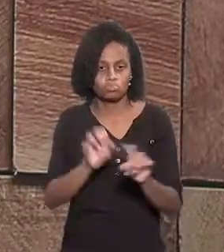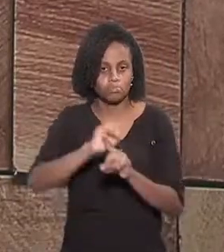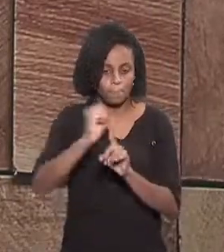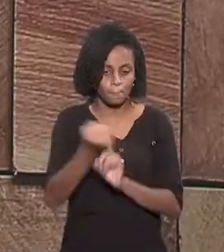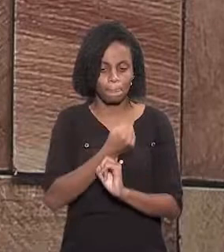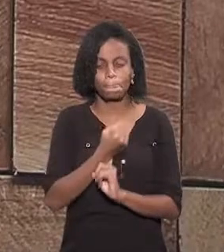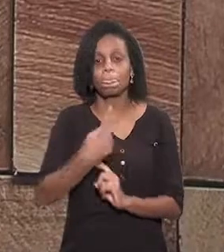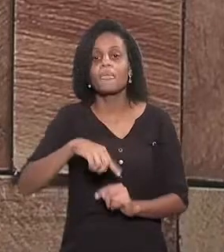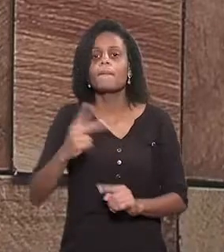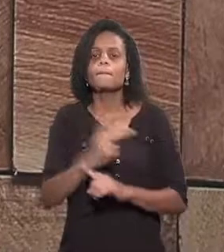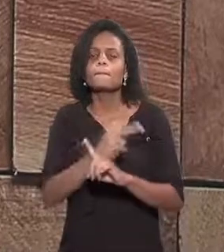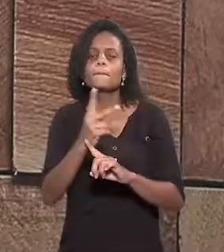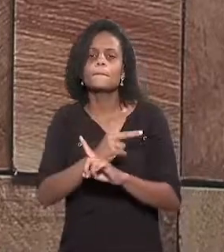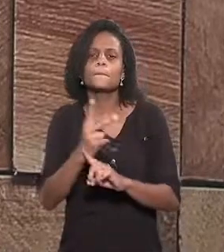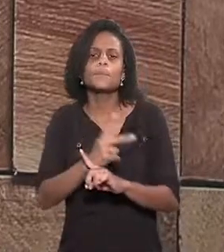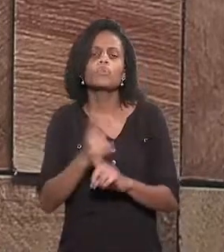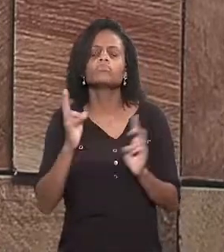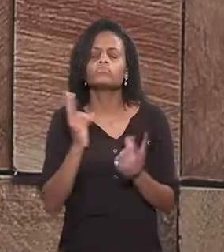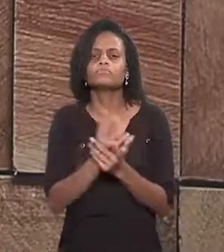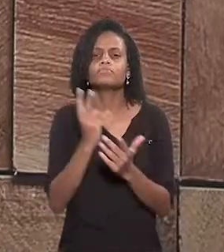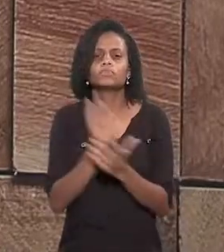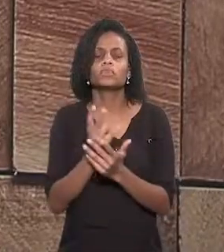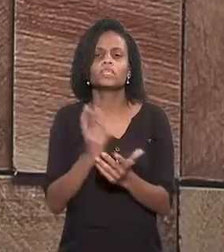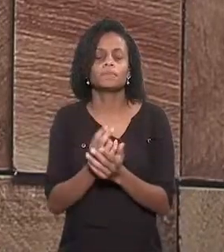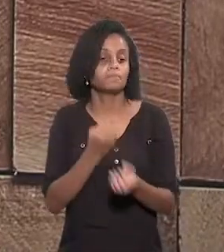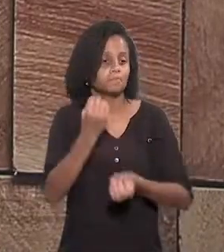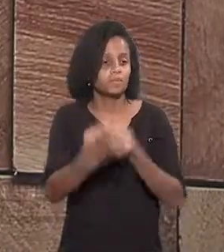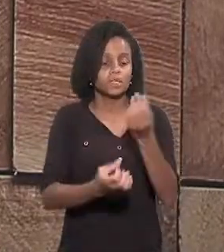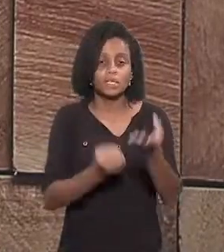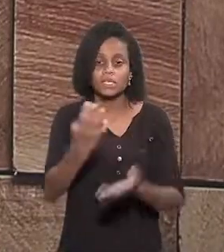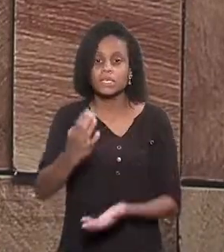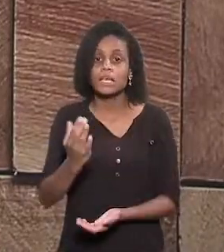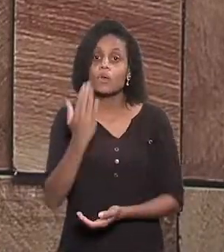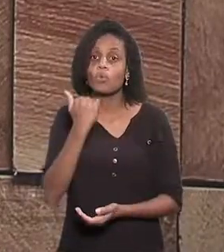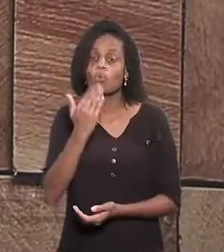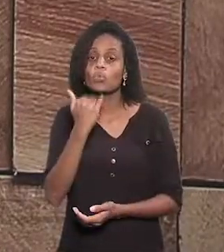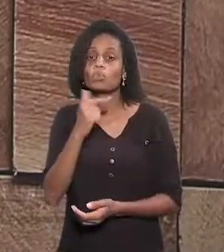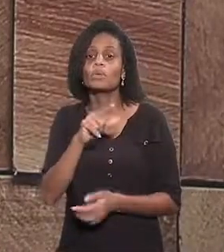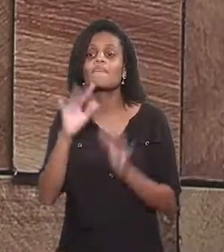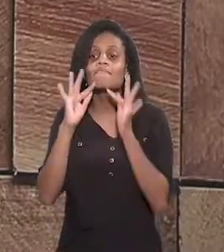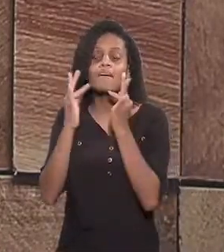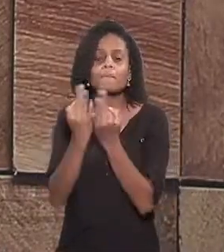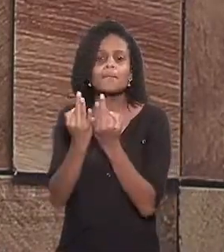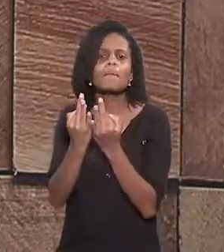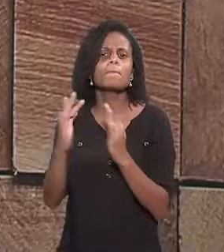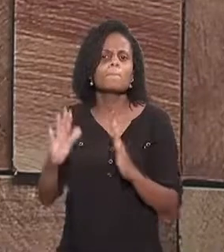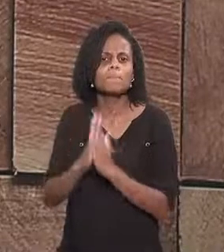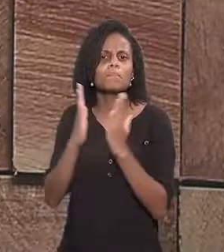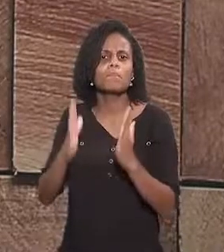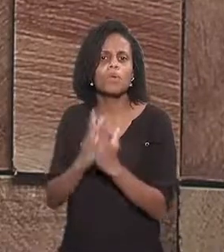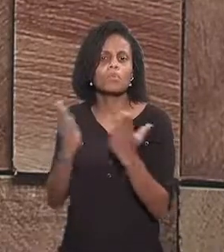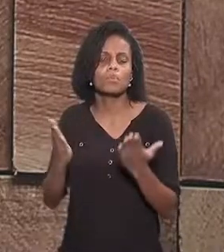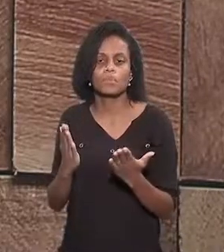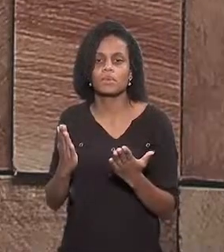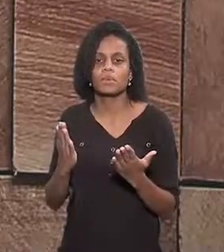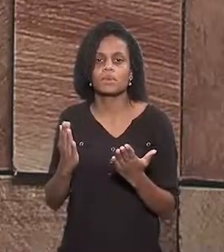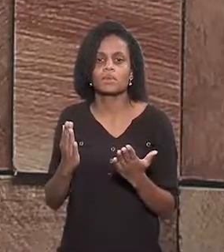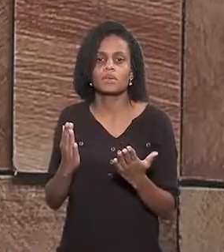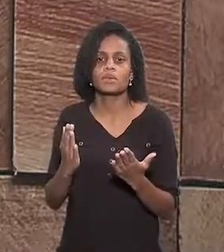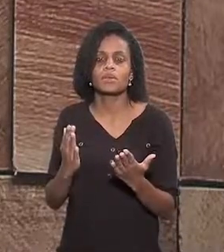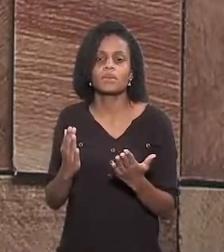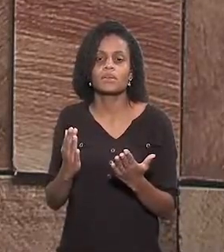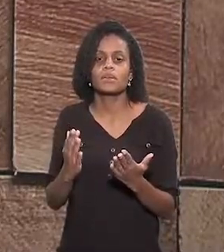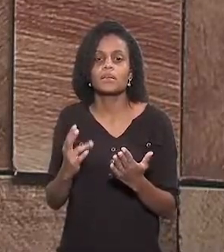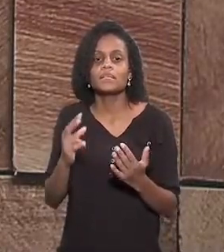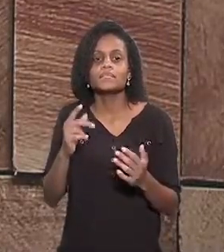social. A gente procura sempre, né, entregar esses alimentos para as famílias mais vulneráveis. A gente vai